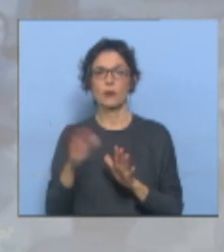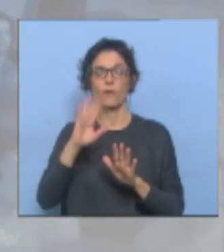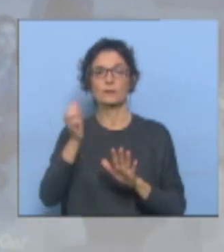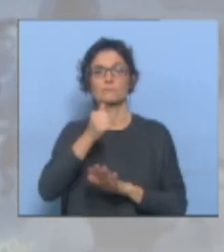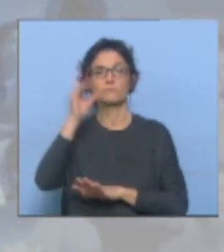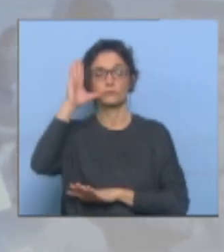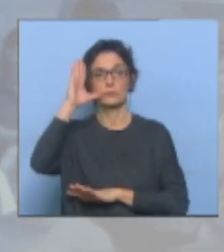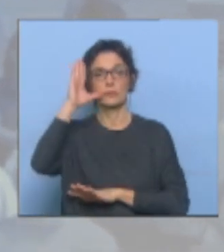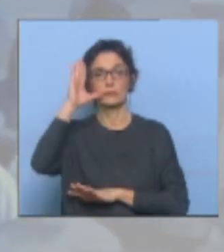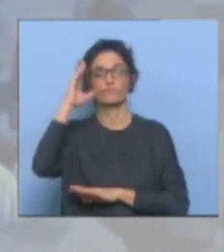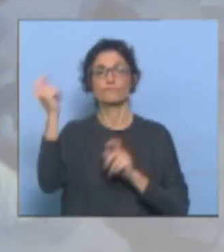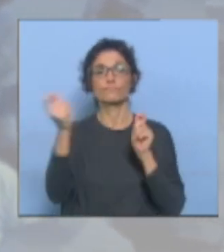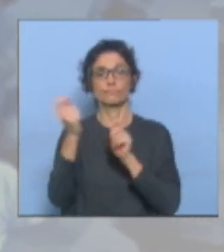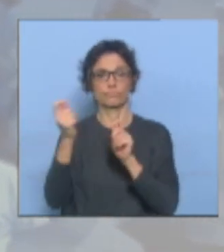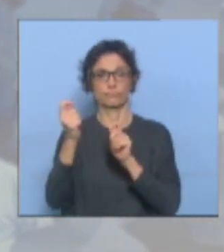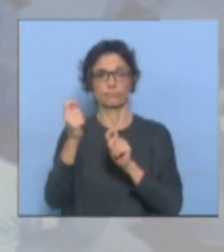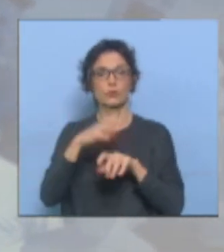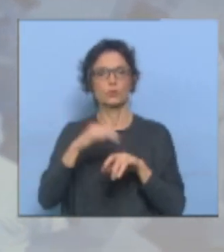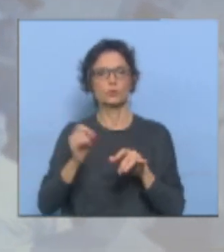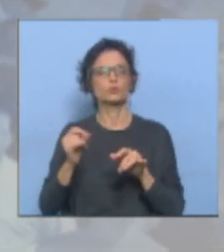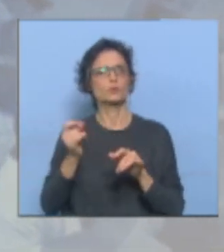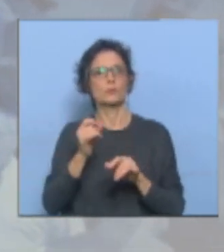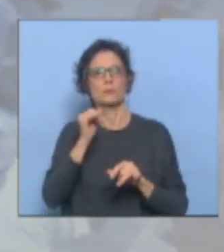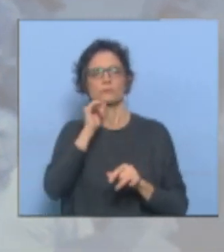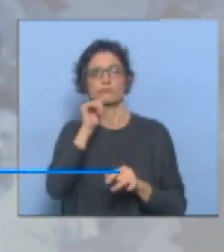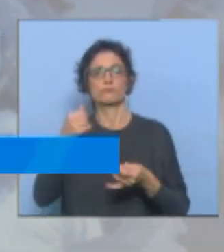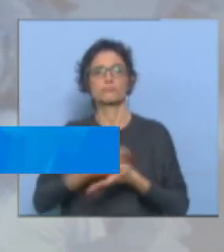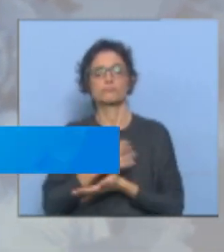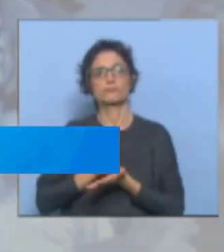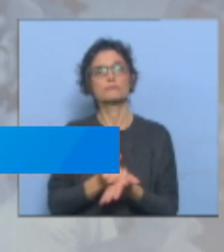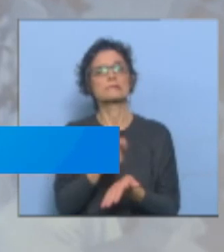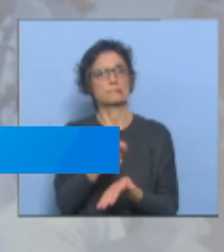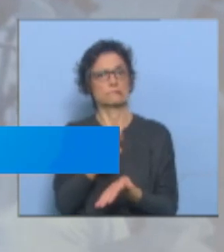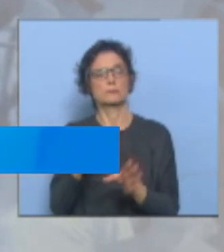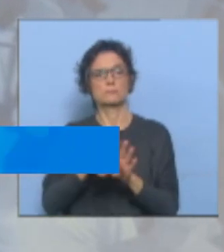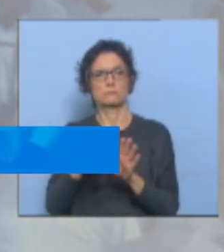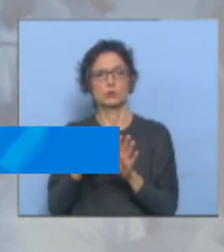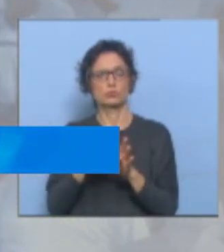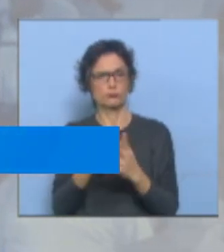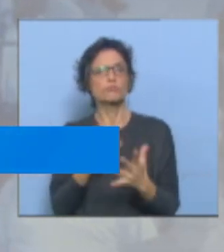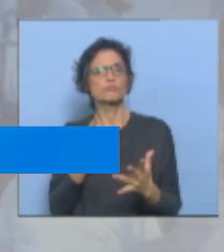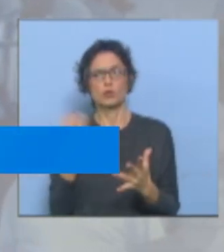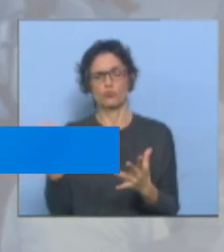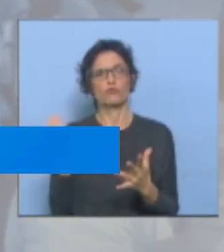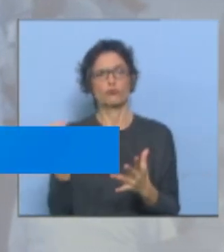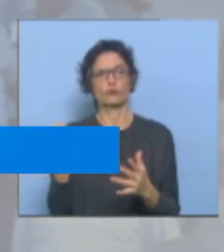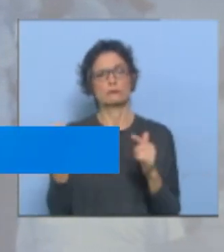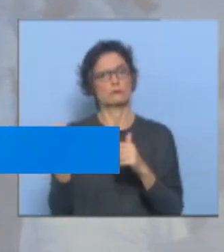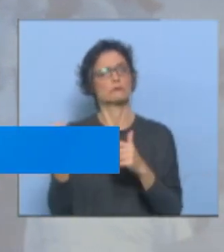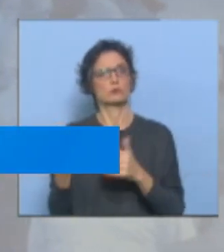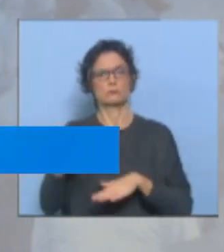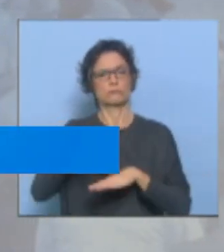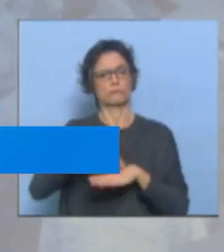Olá, muito boa tarde. O debate em torno da eutanásia tem uma participação relevante dos jovens, não só através de posições